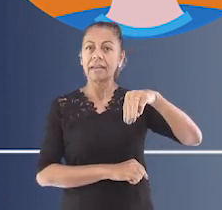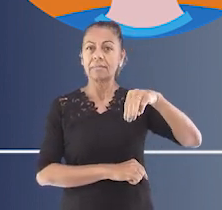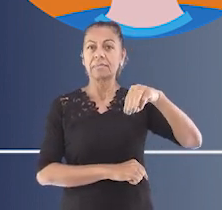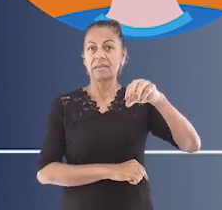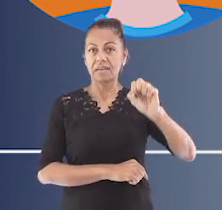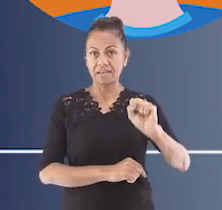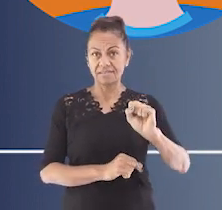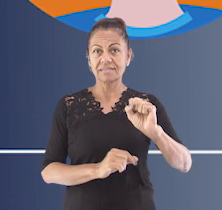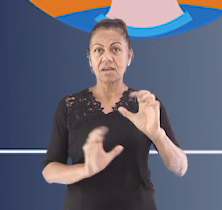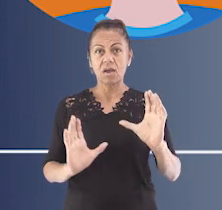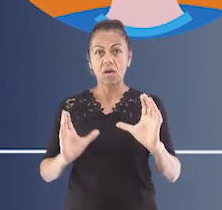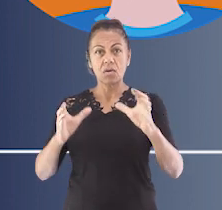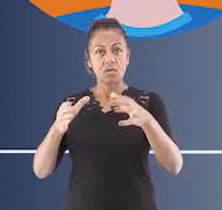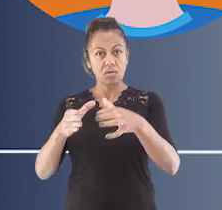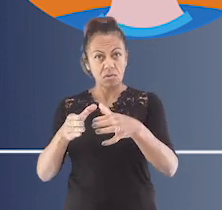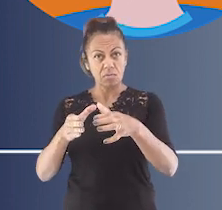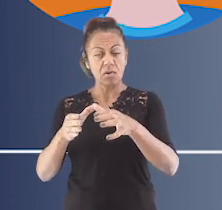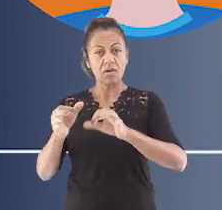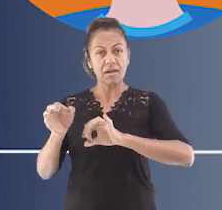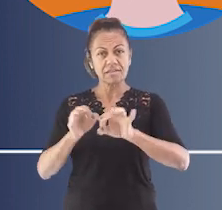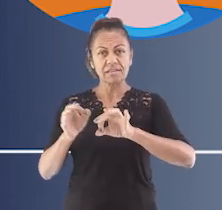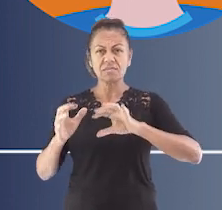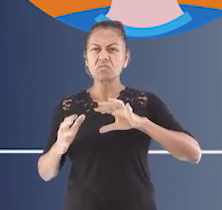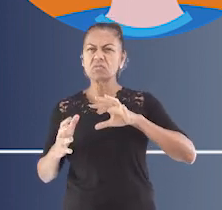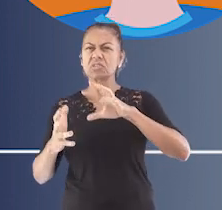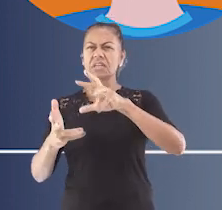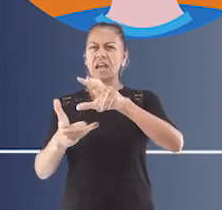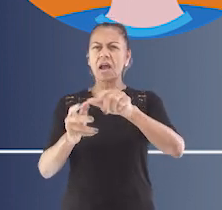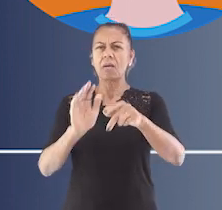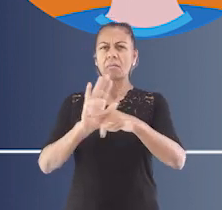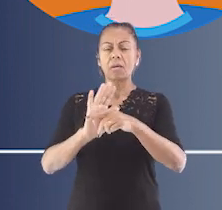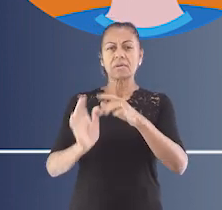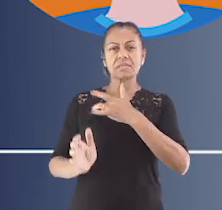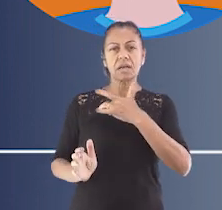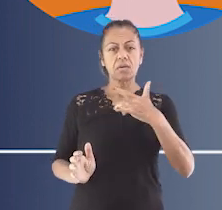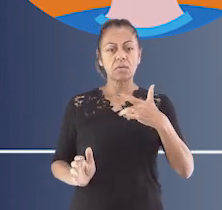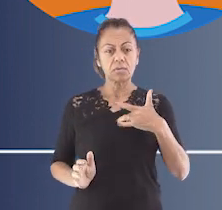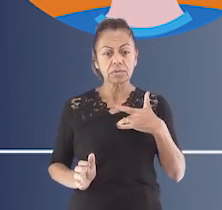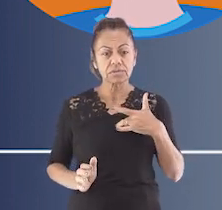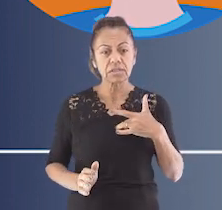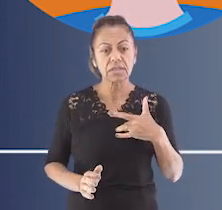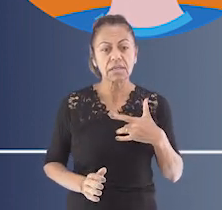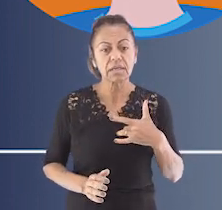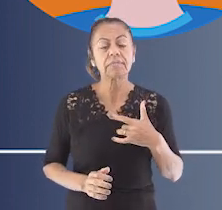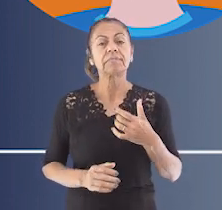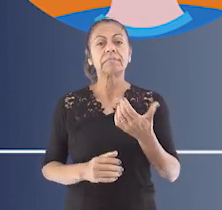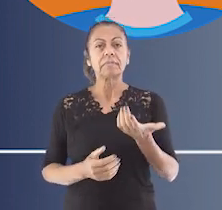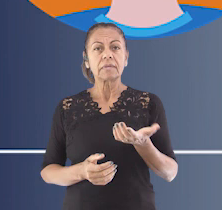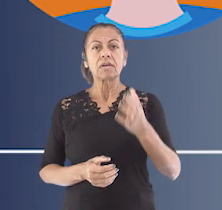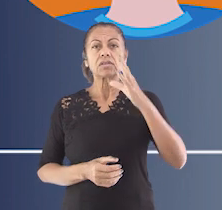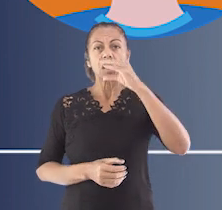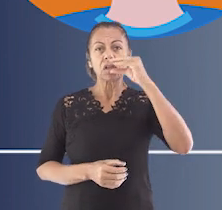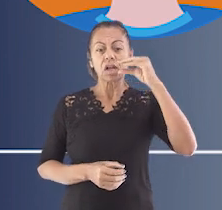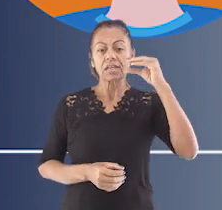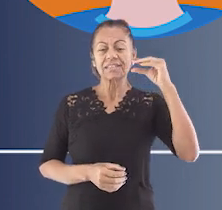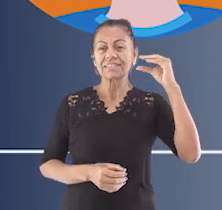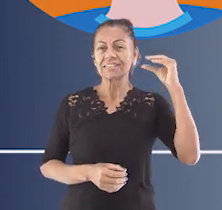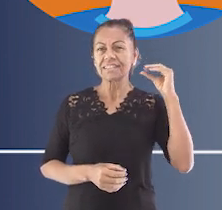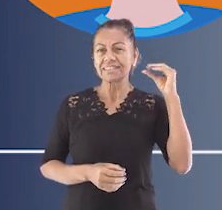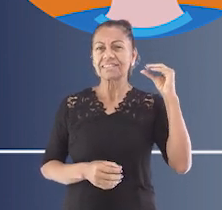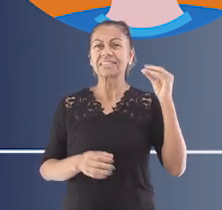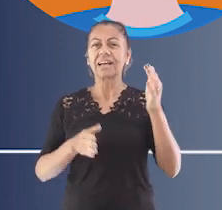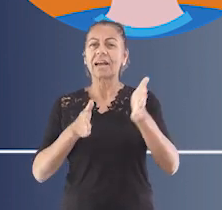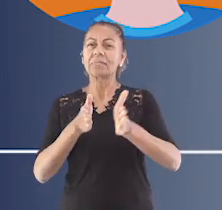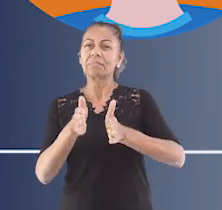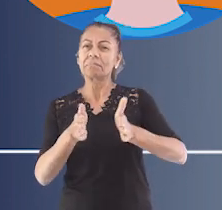essas transformações. Segundo a OMS, a Organização Mundial de Saúde, dos 12 aos 18 anos,